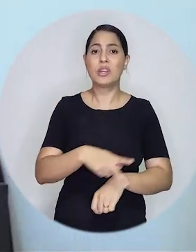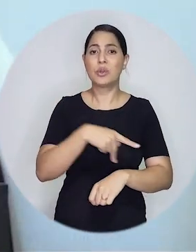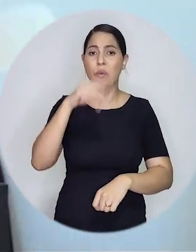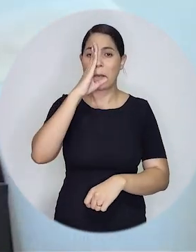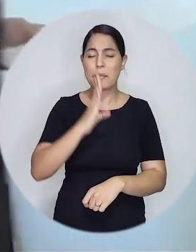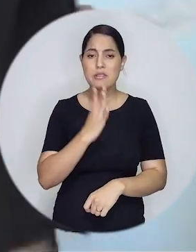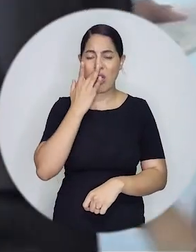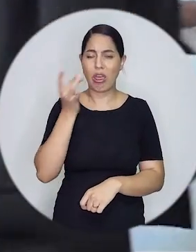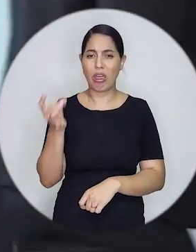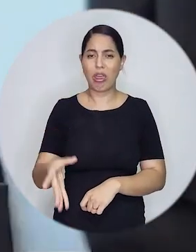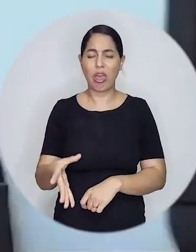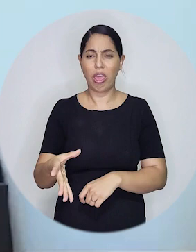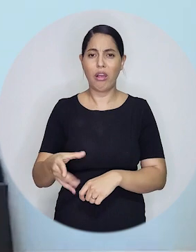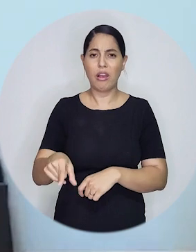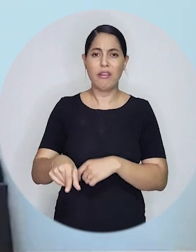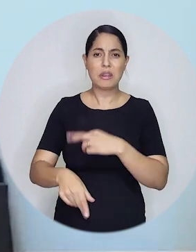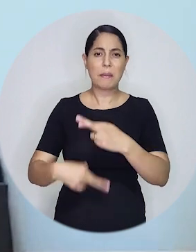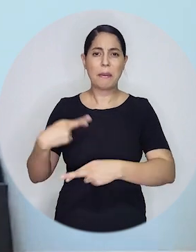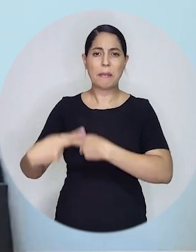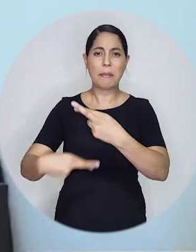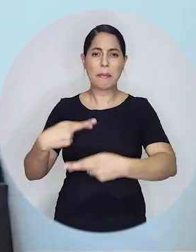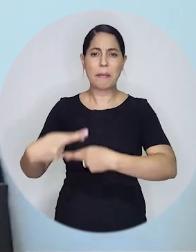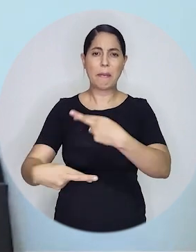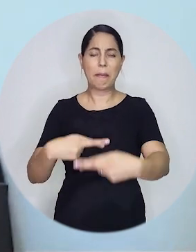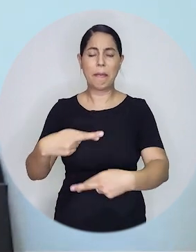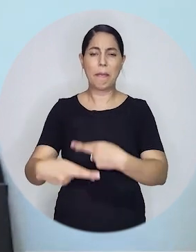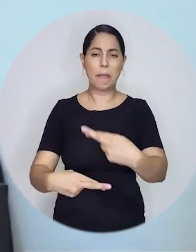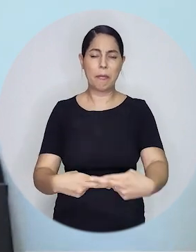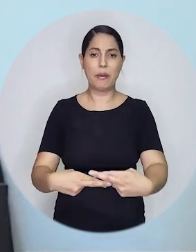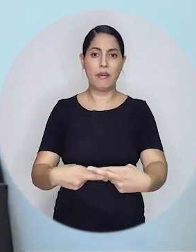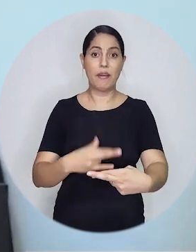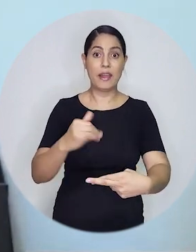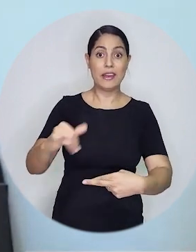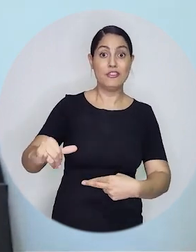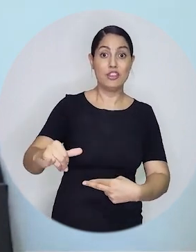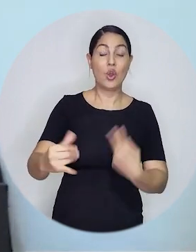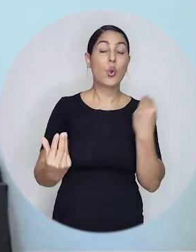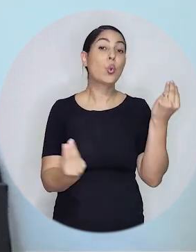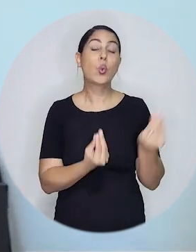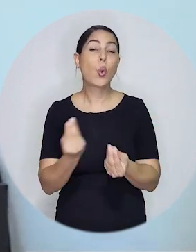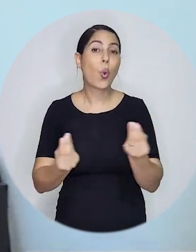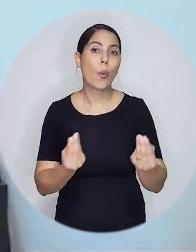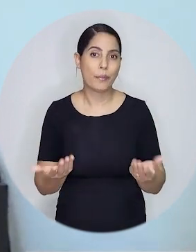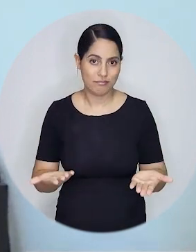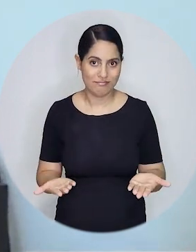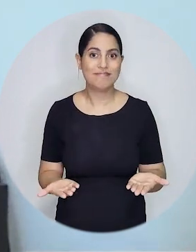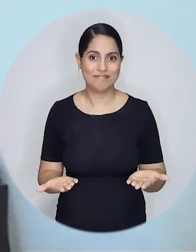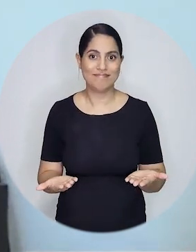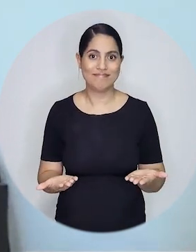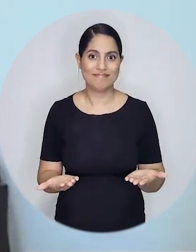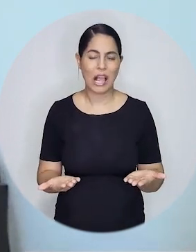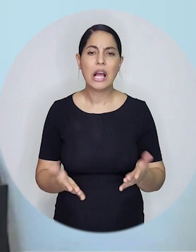com os resíduos sólidos, transformar o lixo em energia?